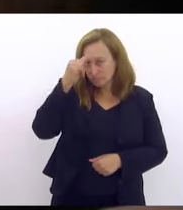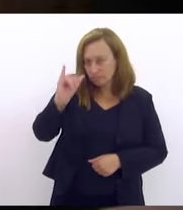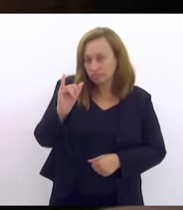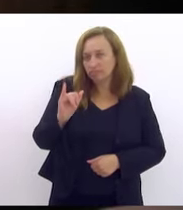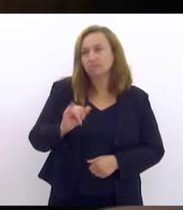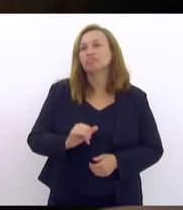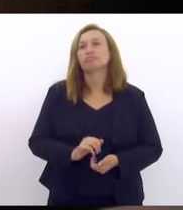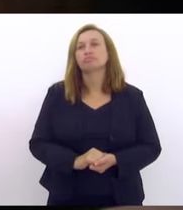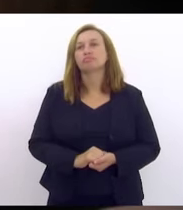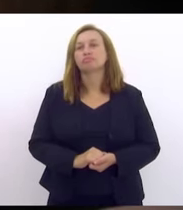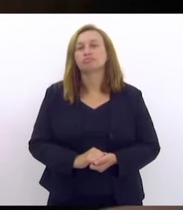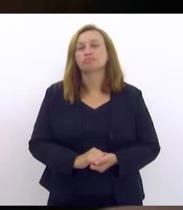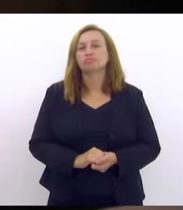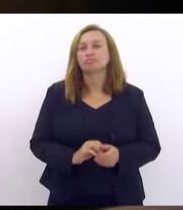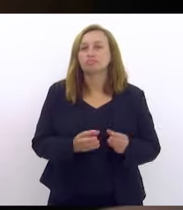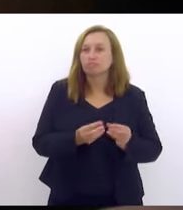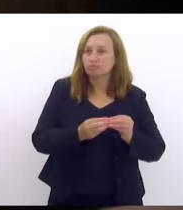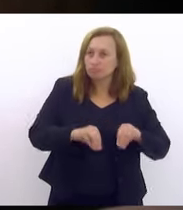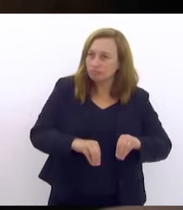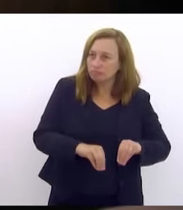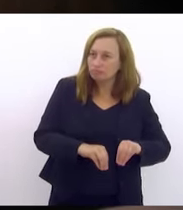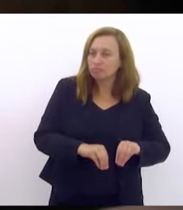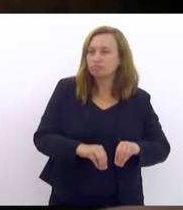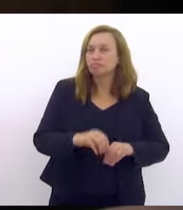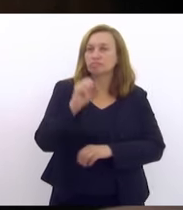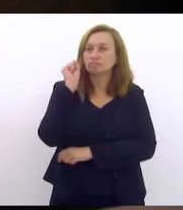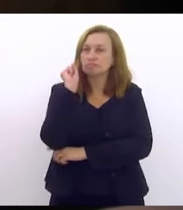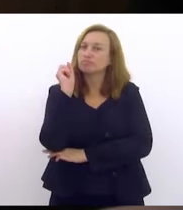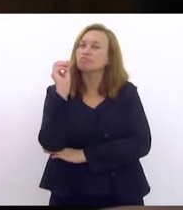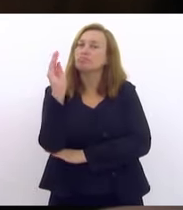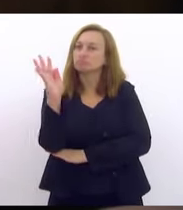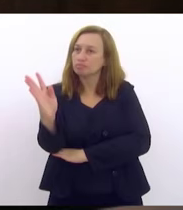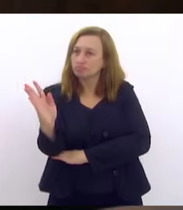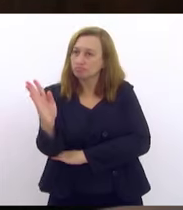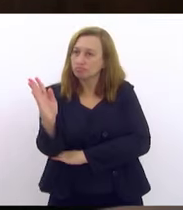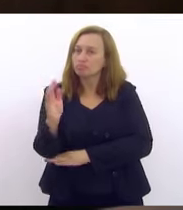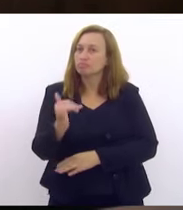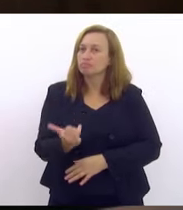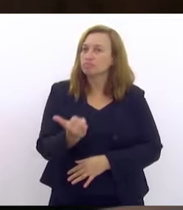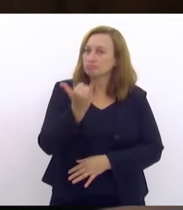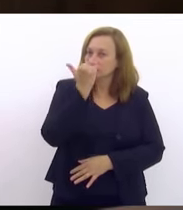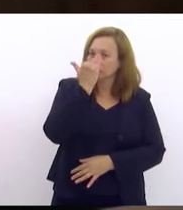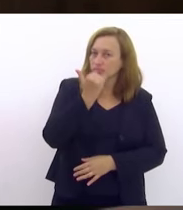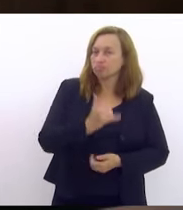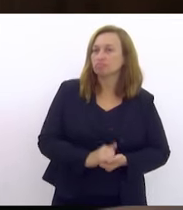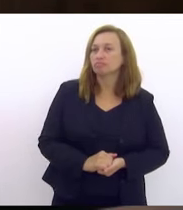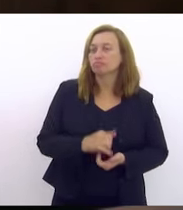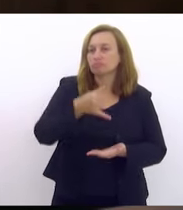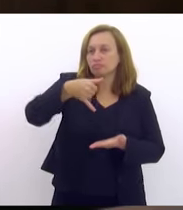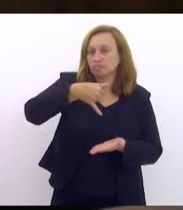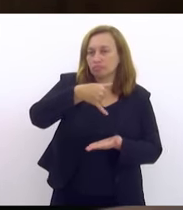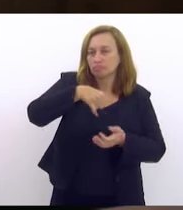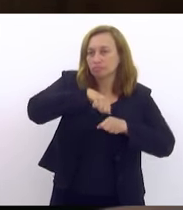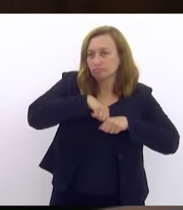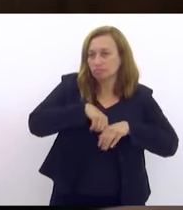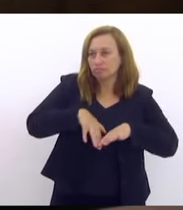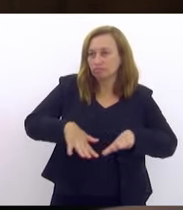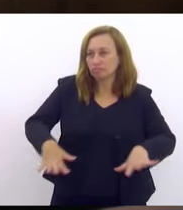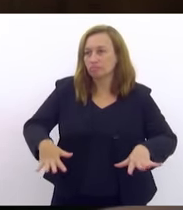mitigar os danos de possíveis e frequentes acidentes envolvendo óleo derramado. Por isso,